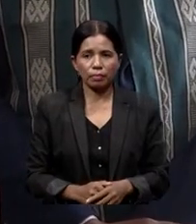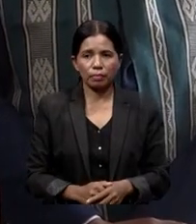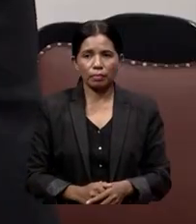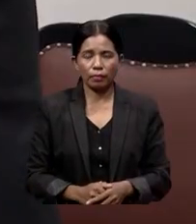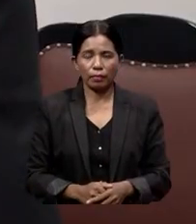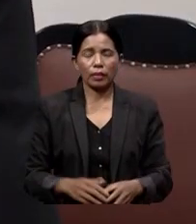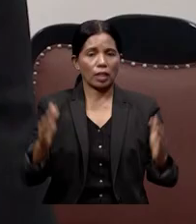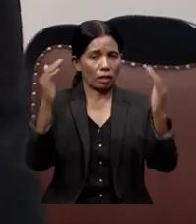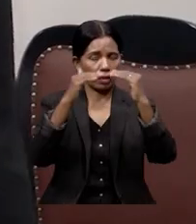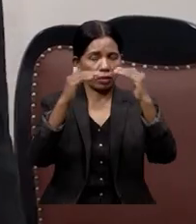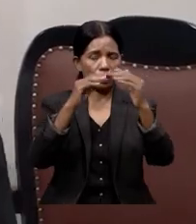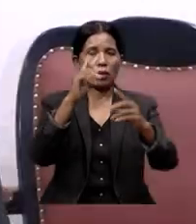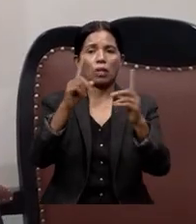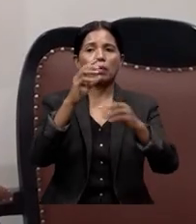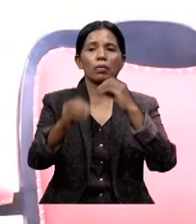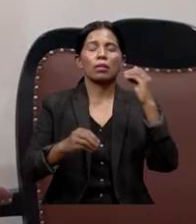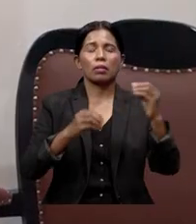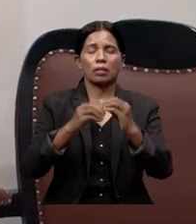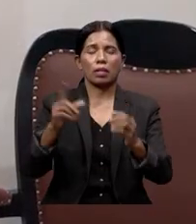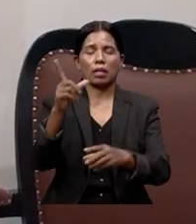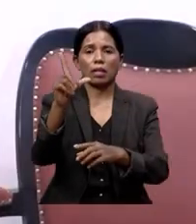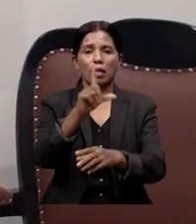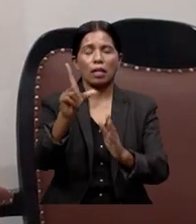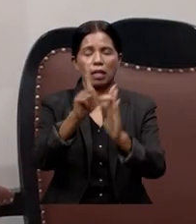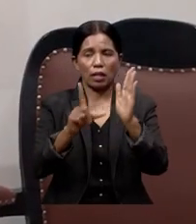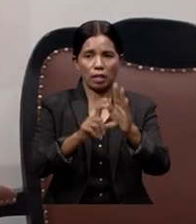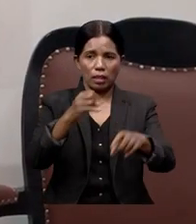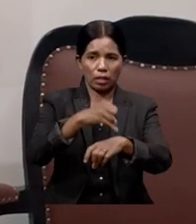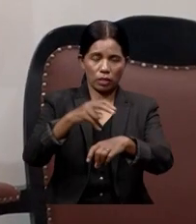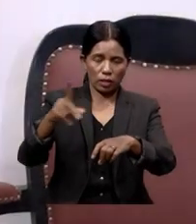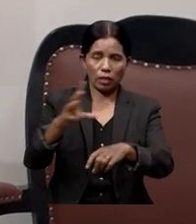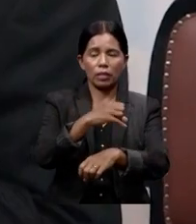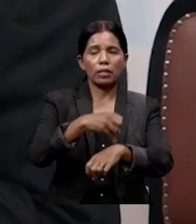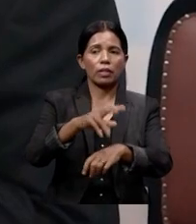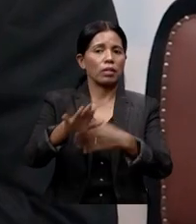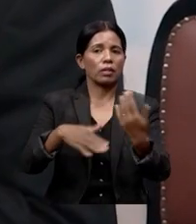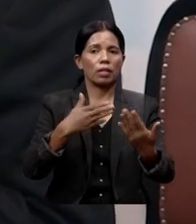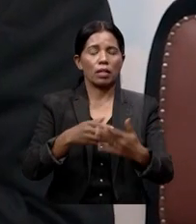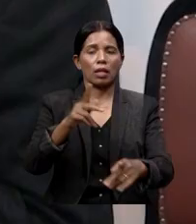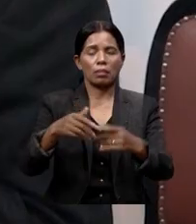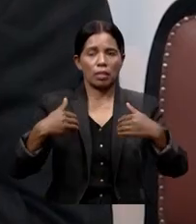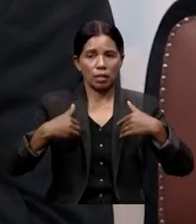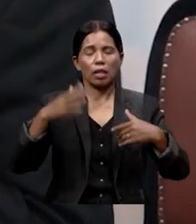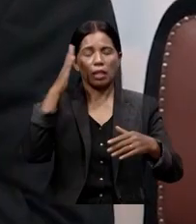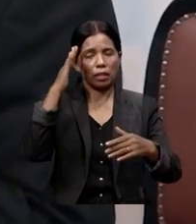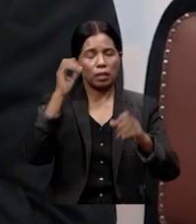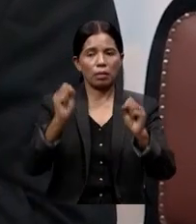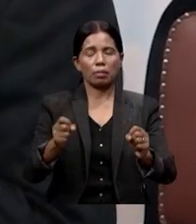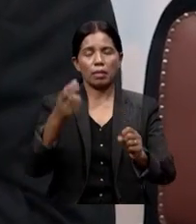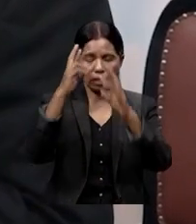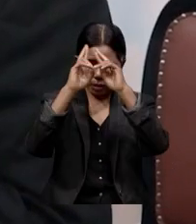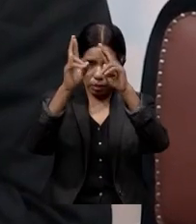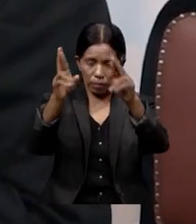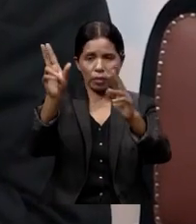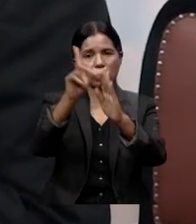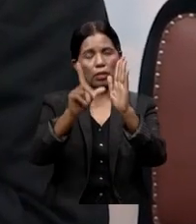E encontro ne coliamos con a lei humanitário nacional no internacional atun ne se da unsira e a conhecimento o nivel respeita lei